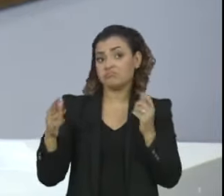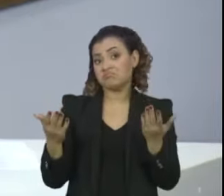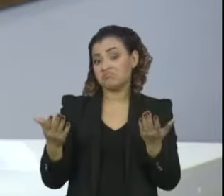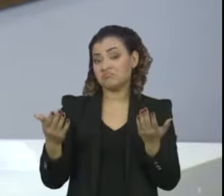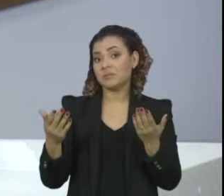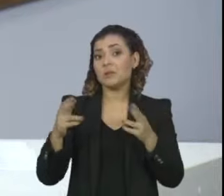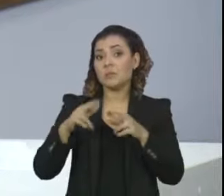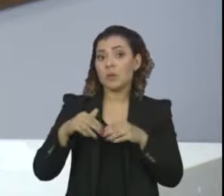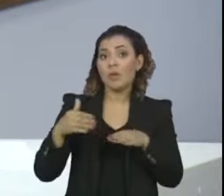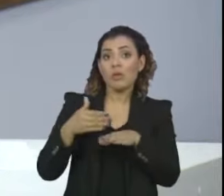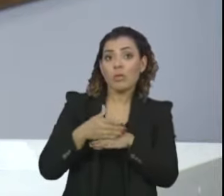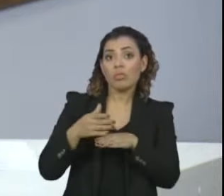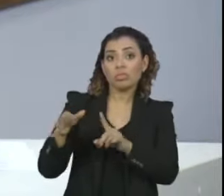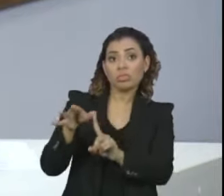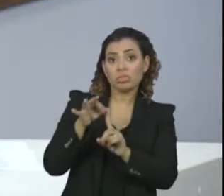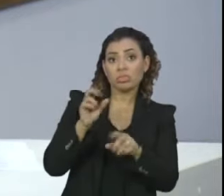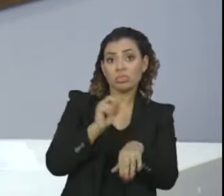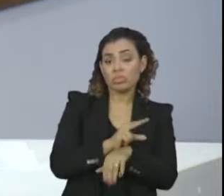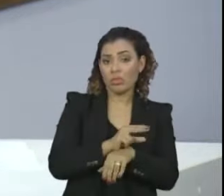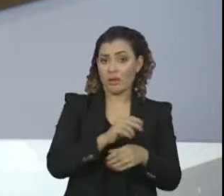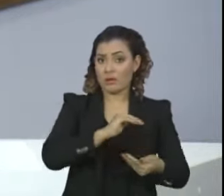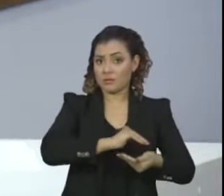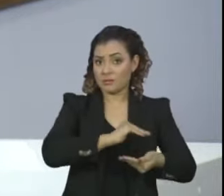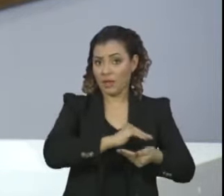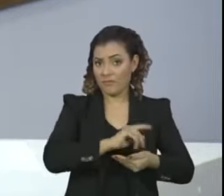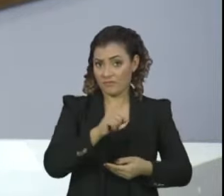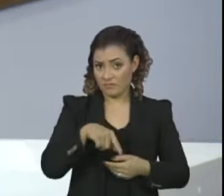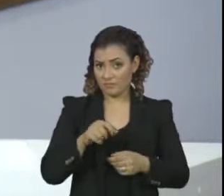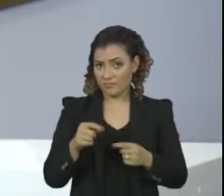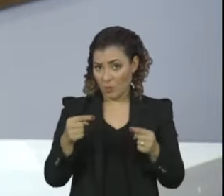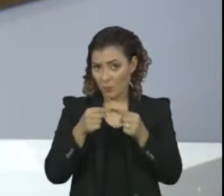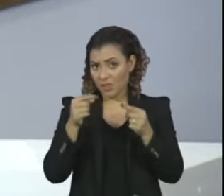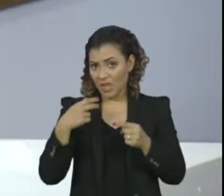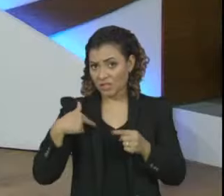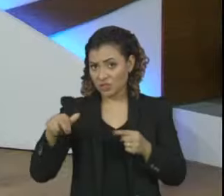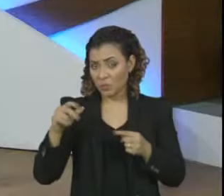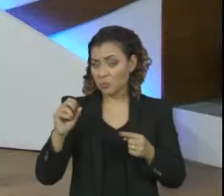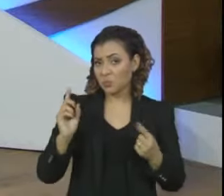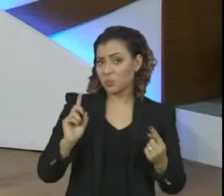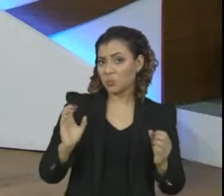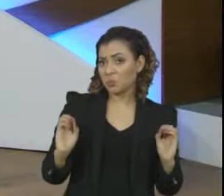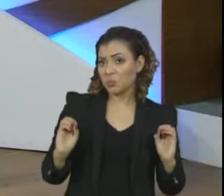definir a presença em um cargo e nesse caso o ministro do STF